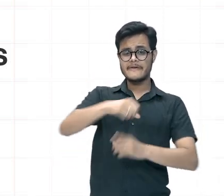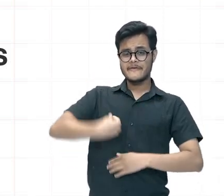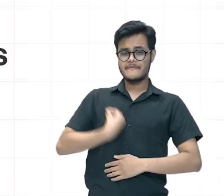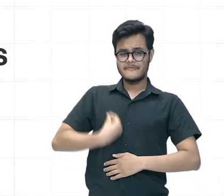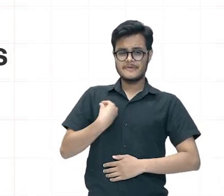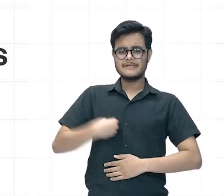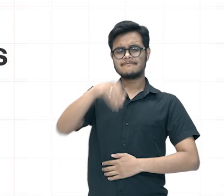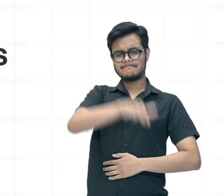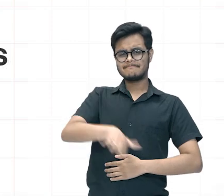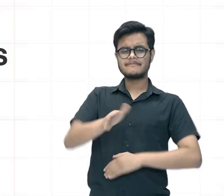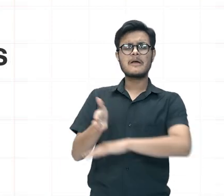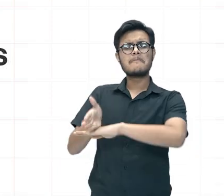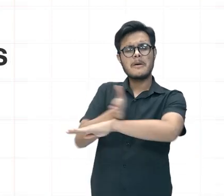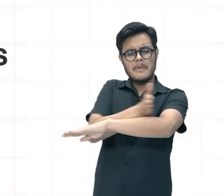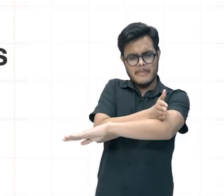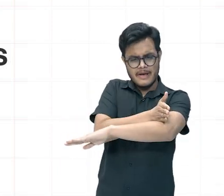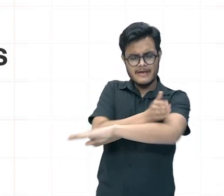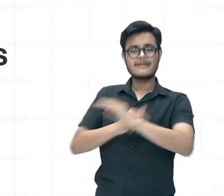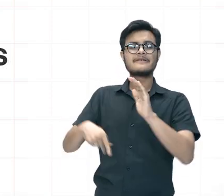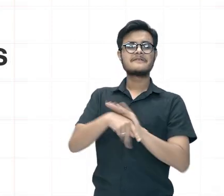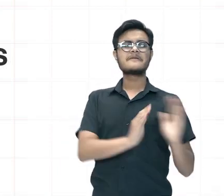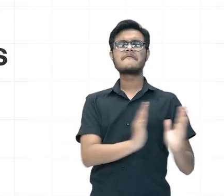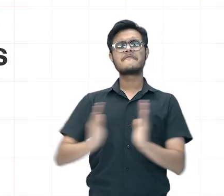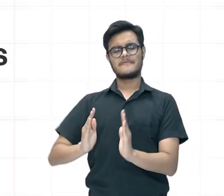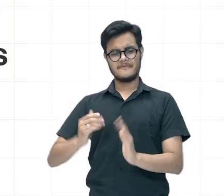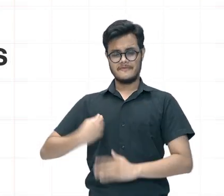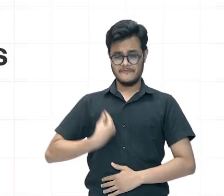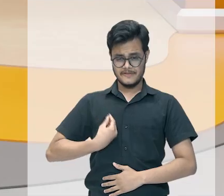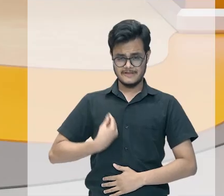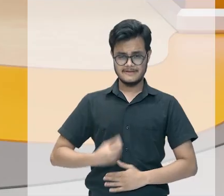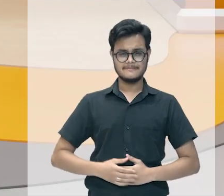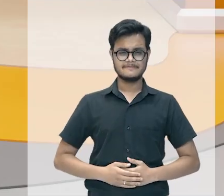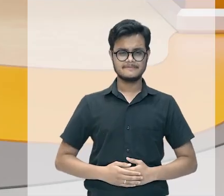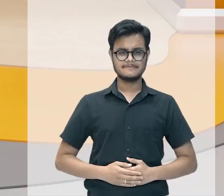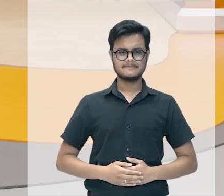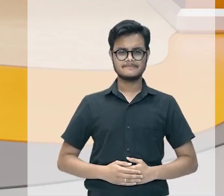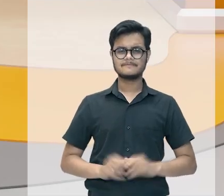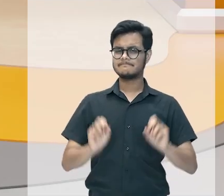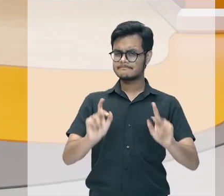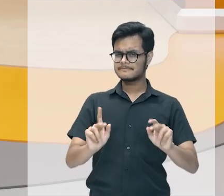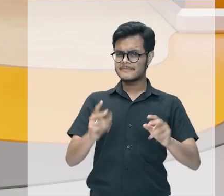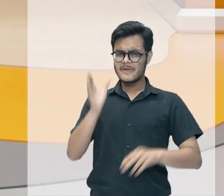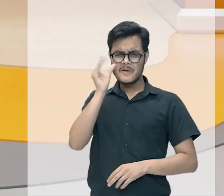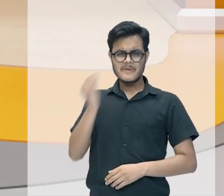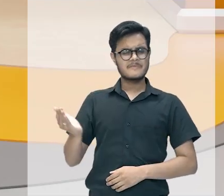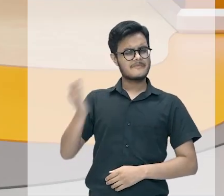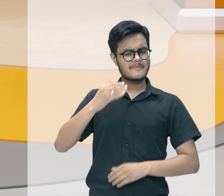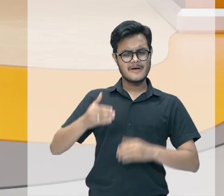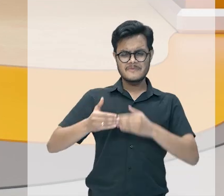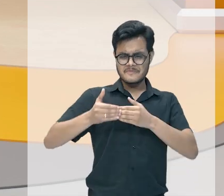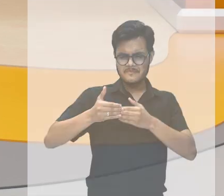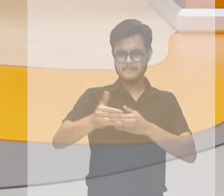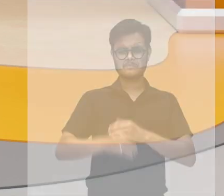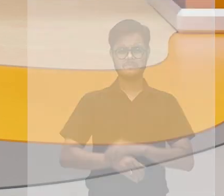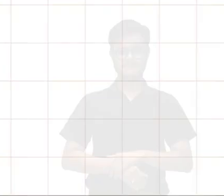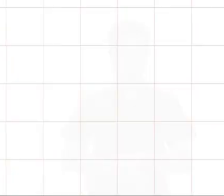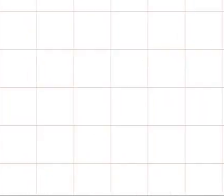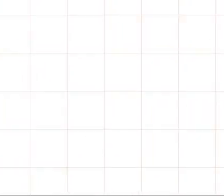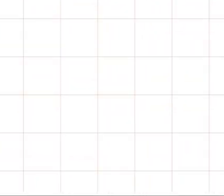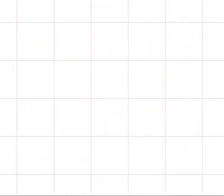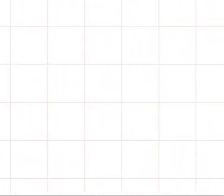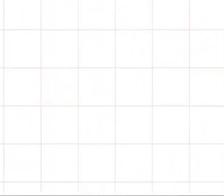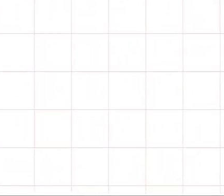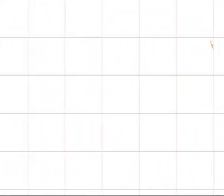vida social em diferentes sociedades e períodos. Ficaram curiosos? Então acompanha comigo essa aula.